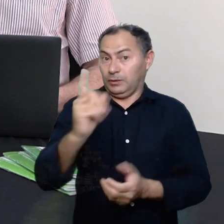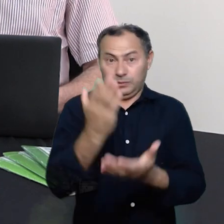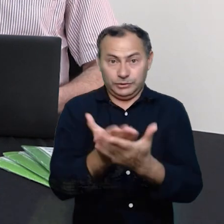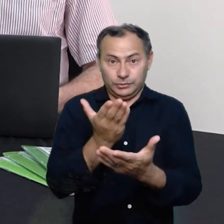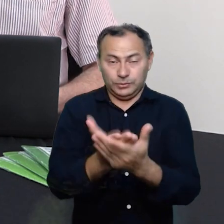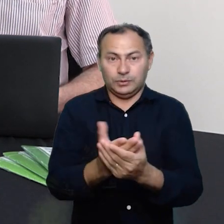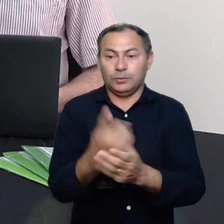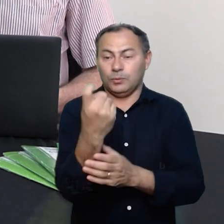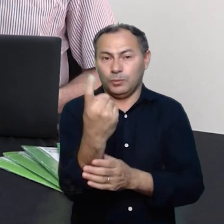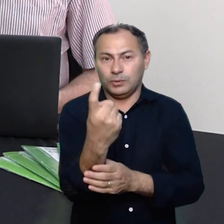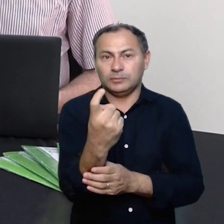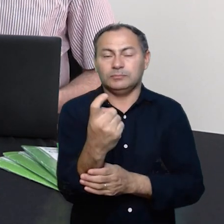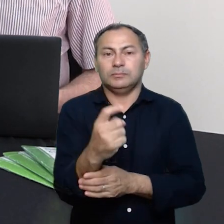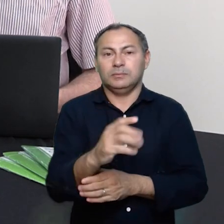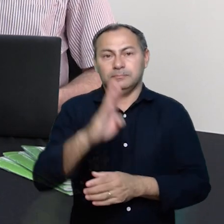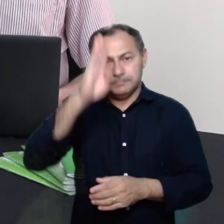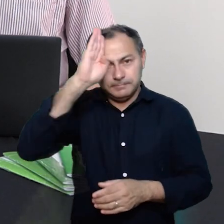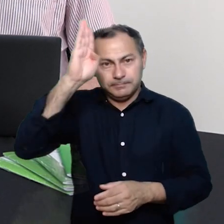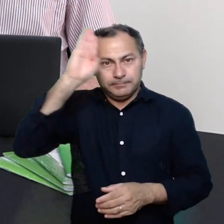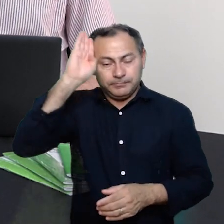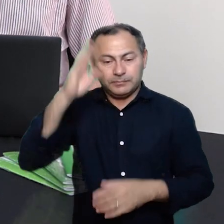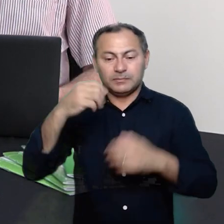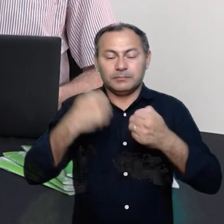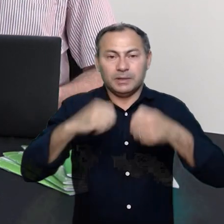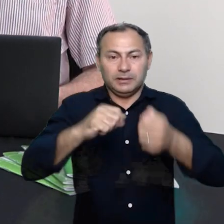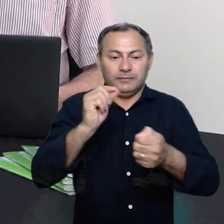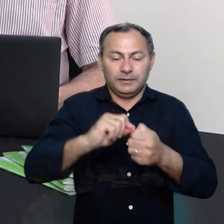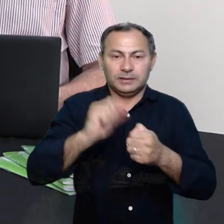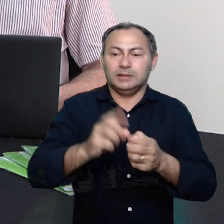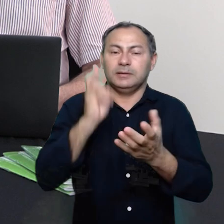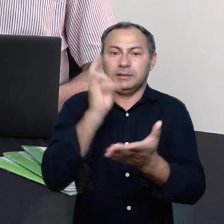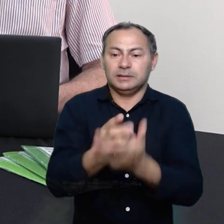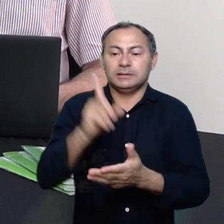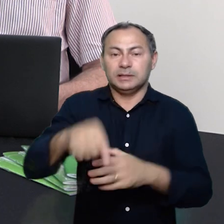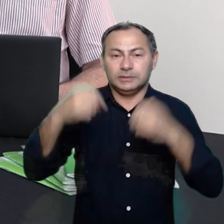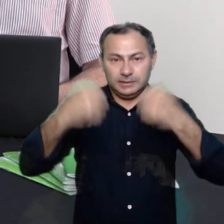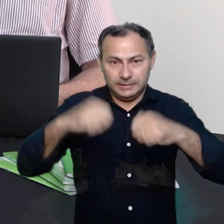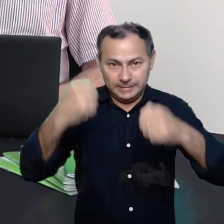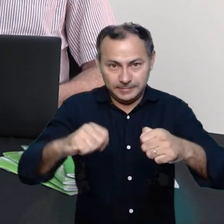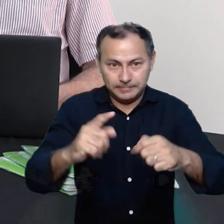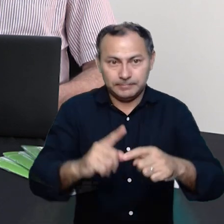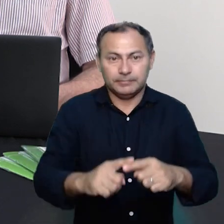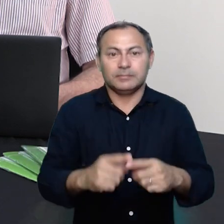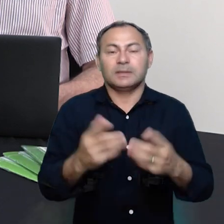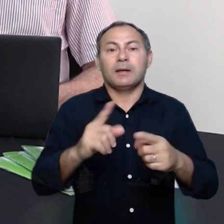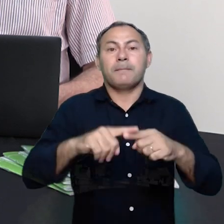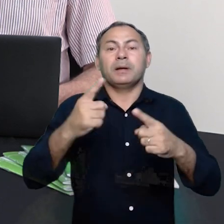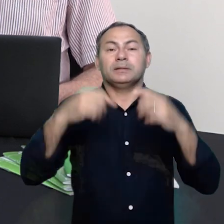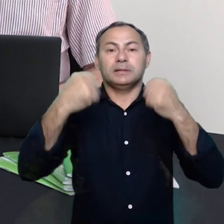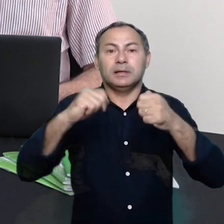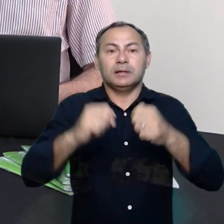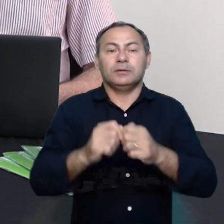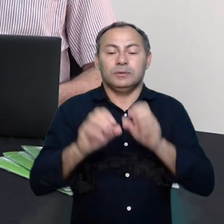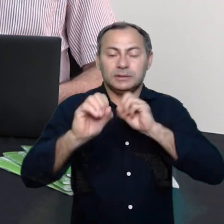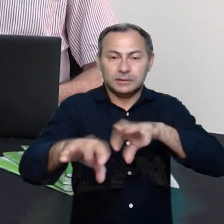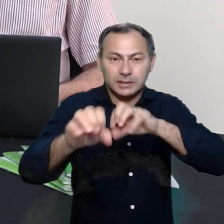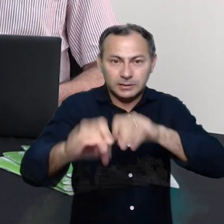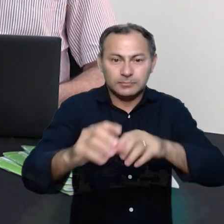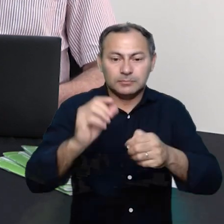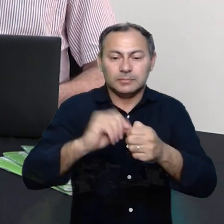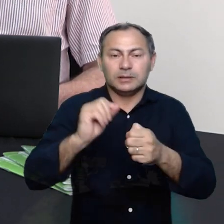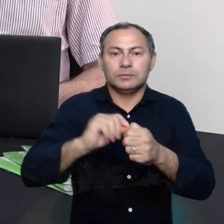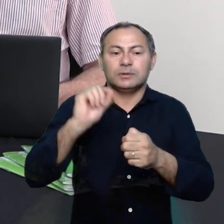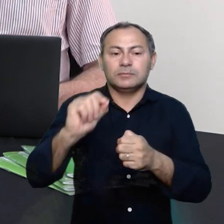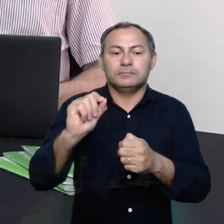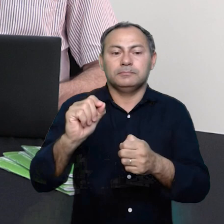estudo unicamente acadêmico que nós devemos fazer, embora ele seja necessário, mas deve ser um ensino que